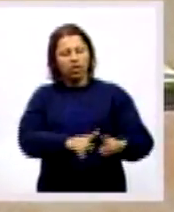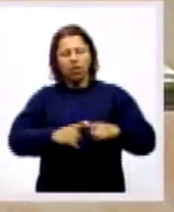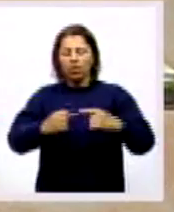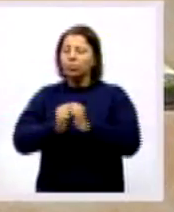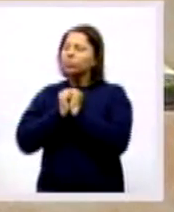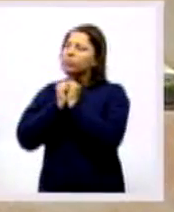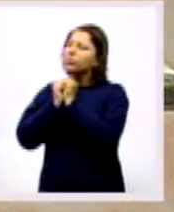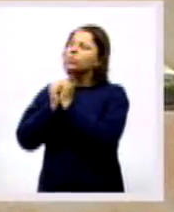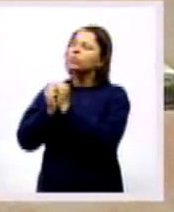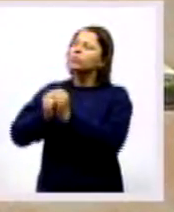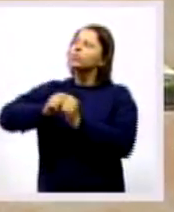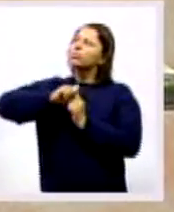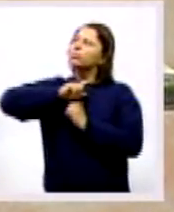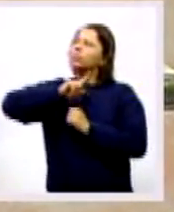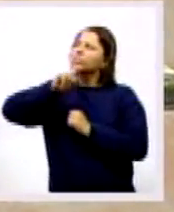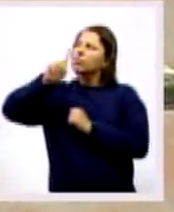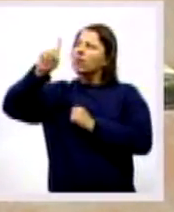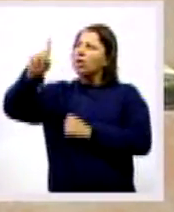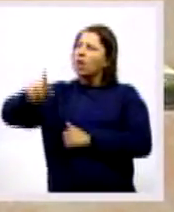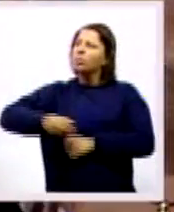junto a ti,